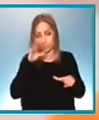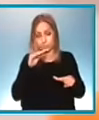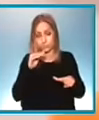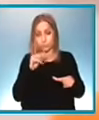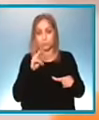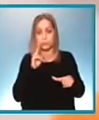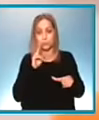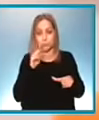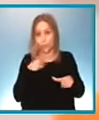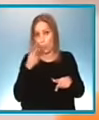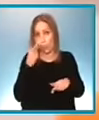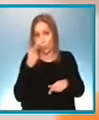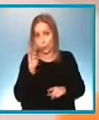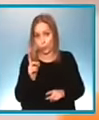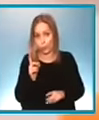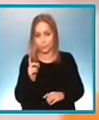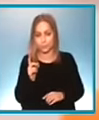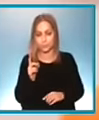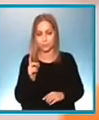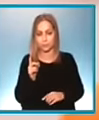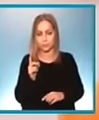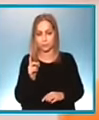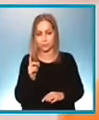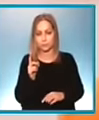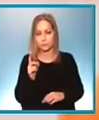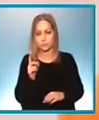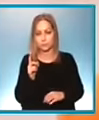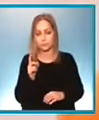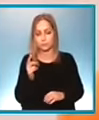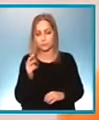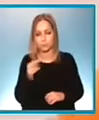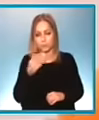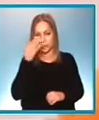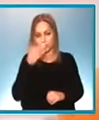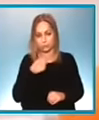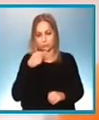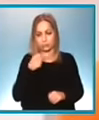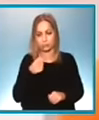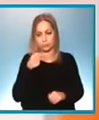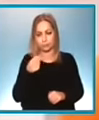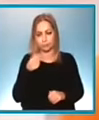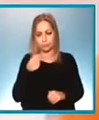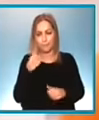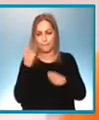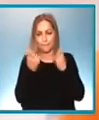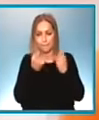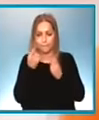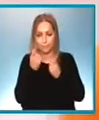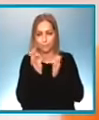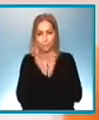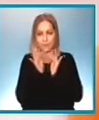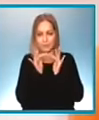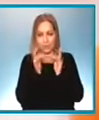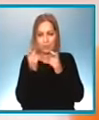Desculpa, mas não sabia, sério. E todos os dias eu fui procurando